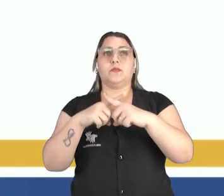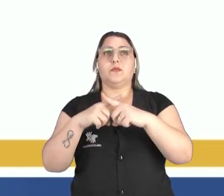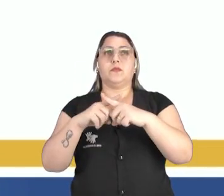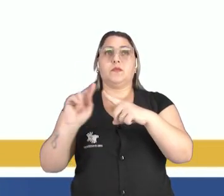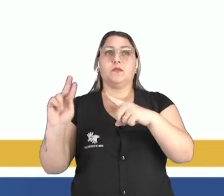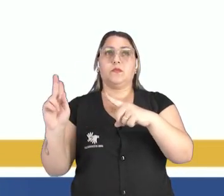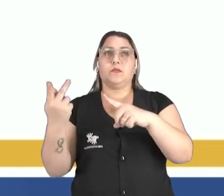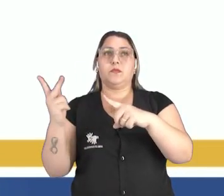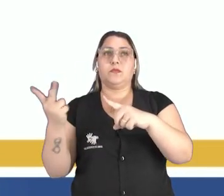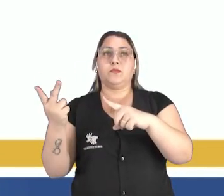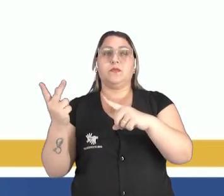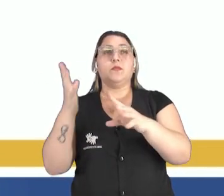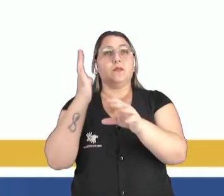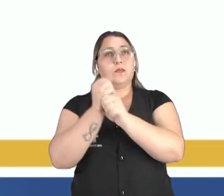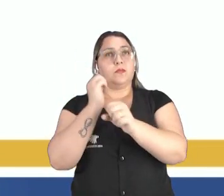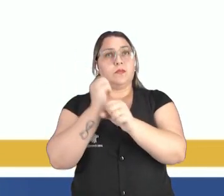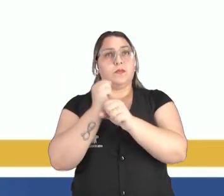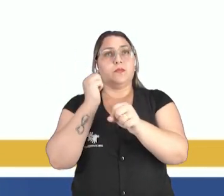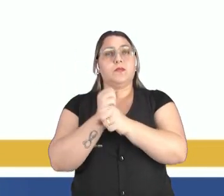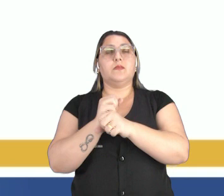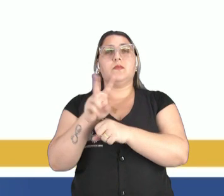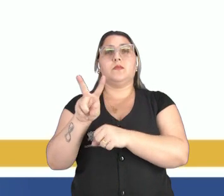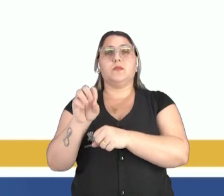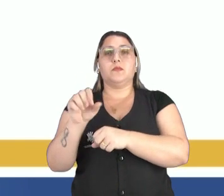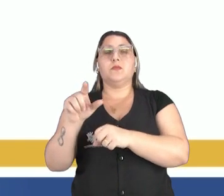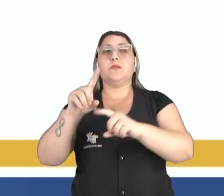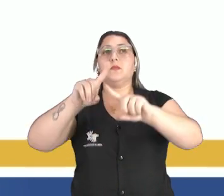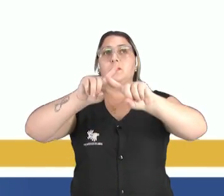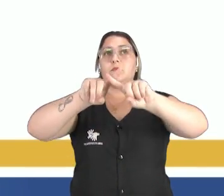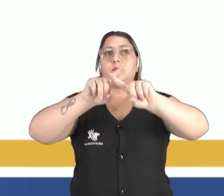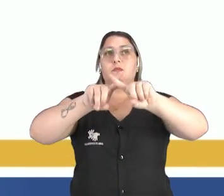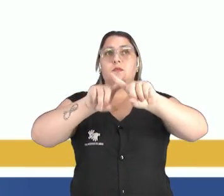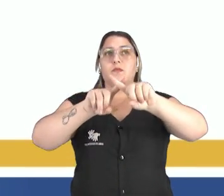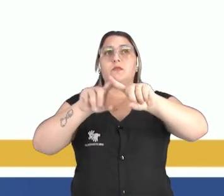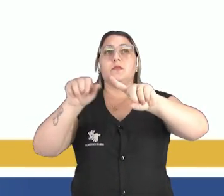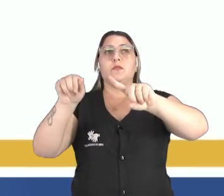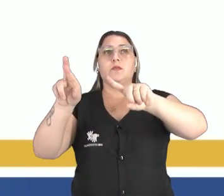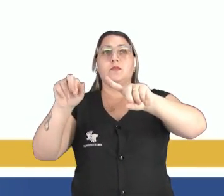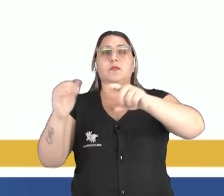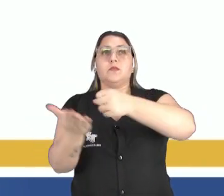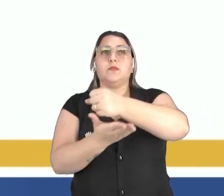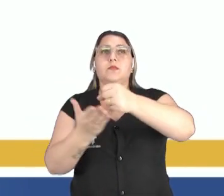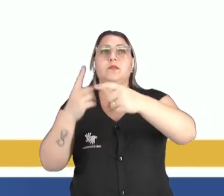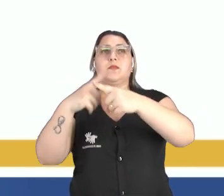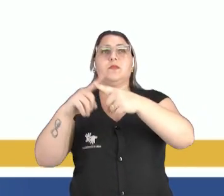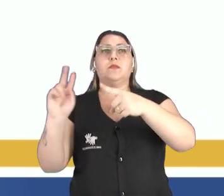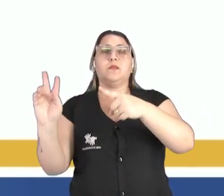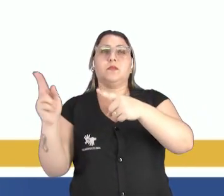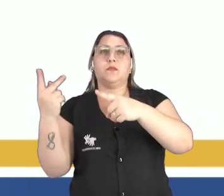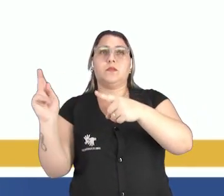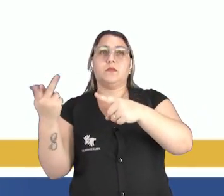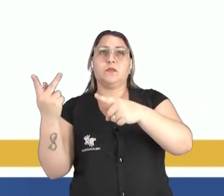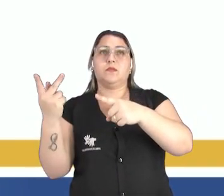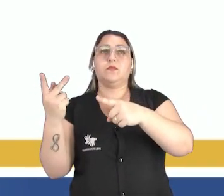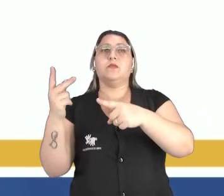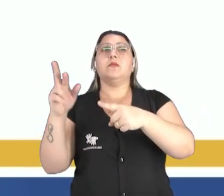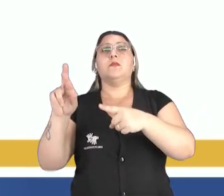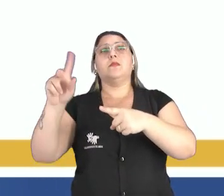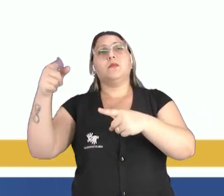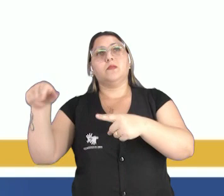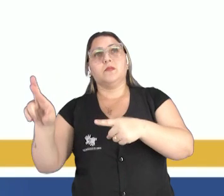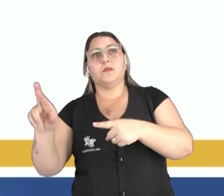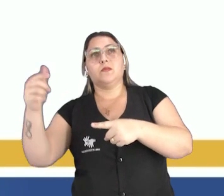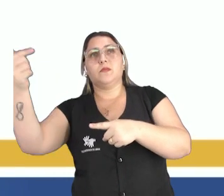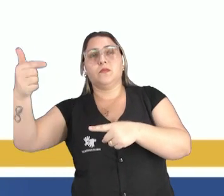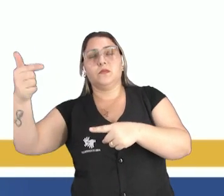altura. Então, se eu quiser calcular o volume de um cilindro, é multiplicar a área da base vezes a altura. E lembra que a área da base é πr ao